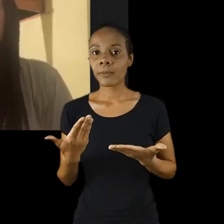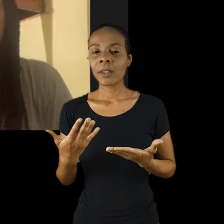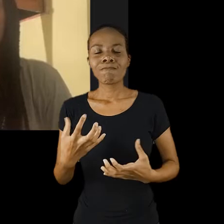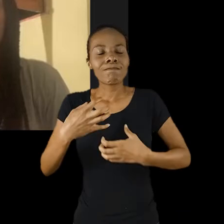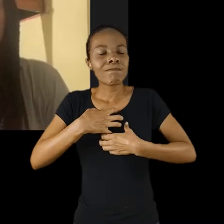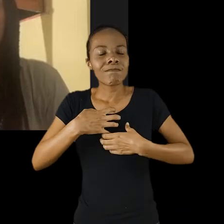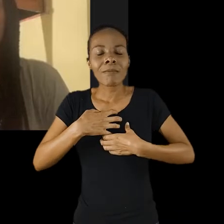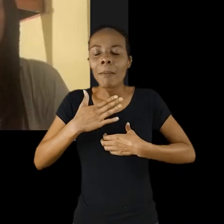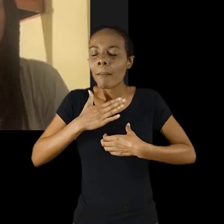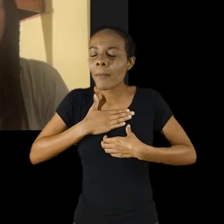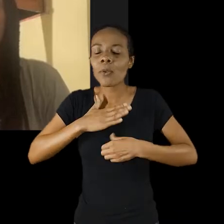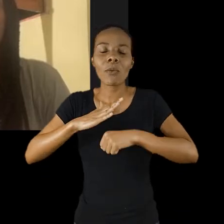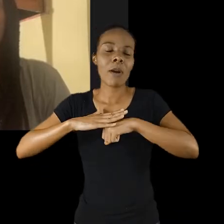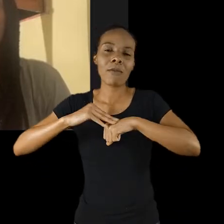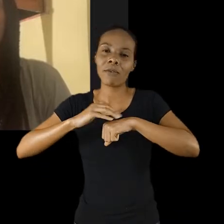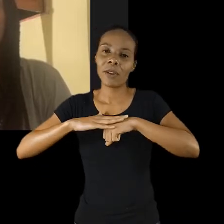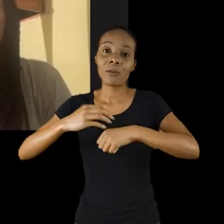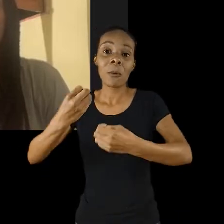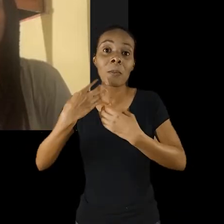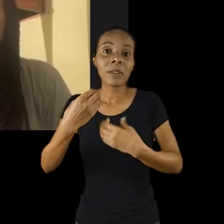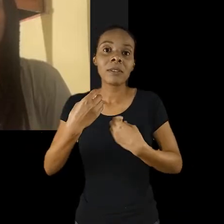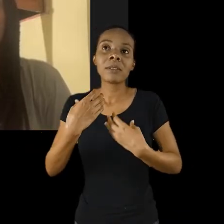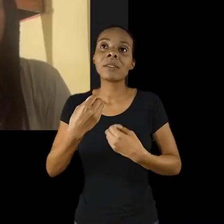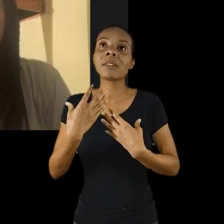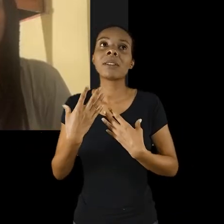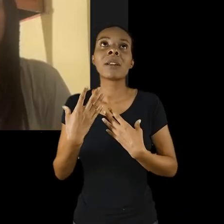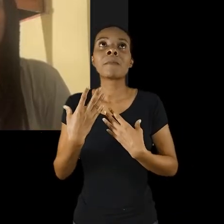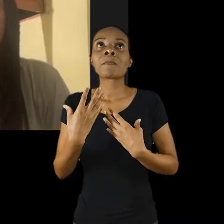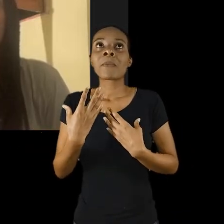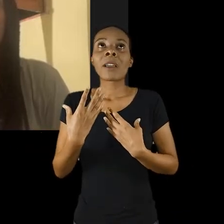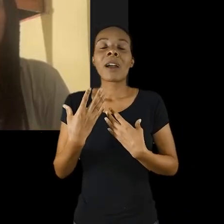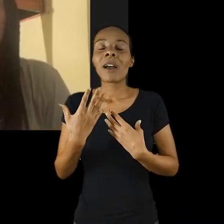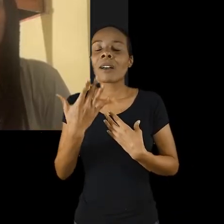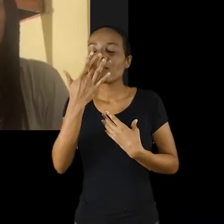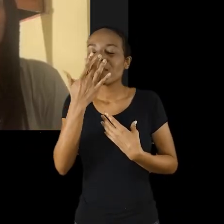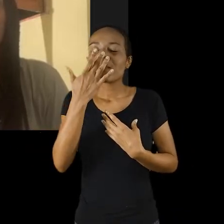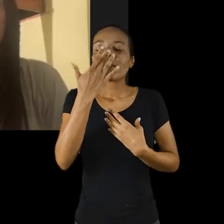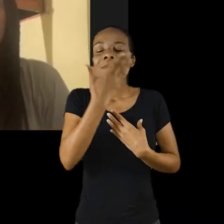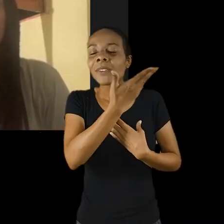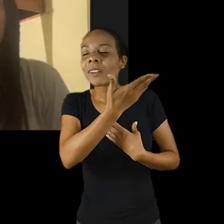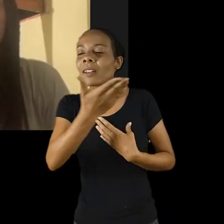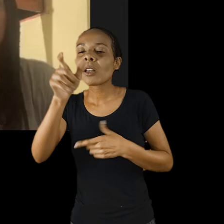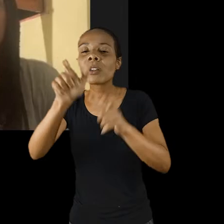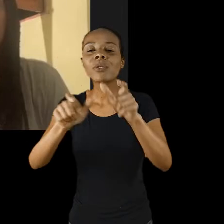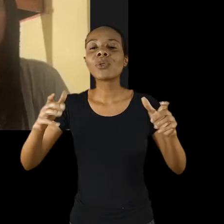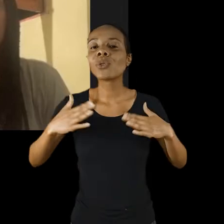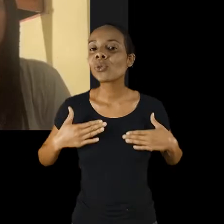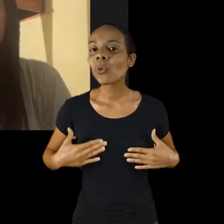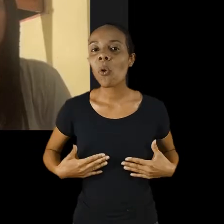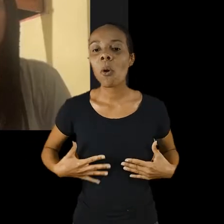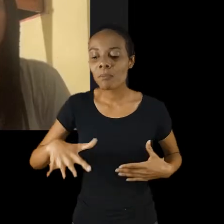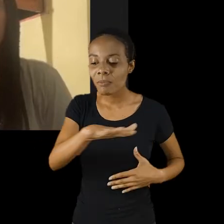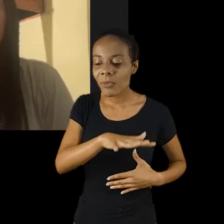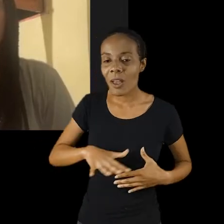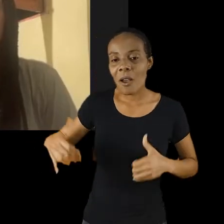meu afeto, sabe? É o que me ensina a contemplar esses corpos também que Bichart falou ao meu redor, sabe?